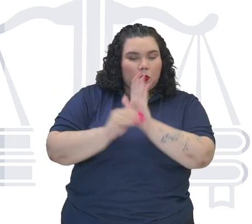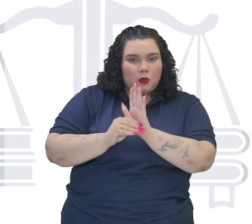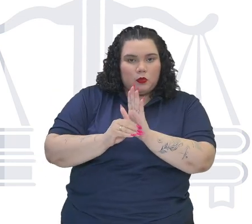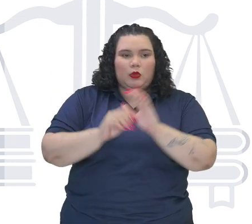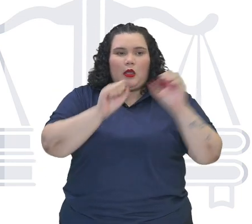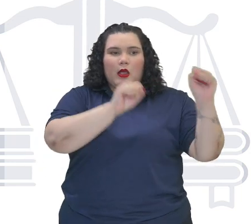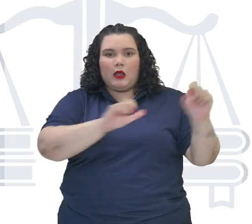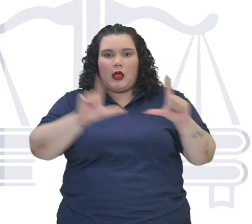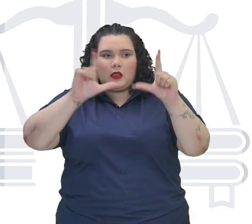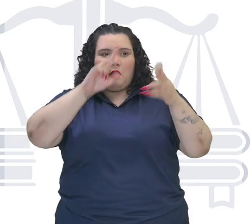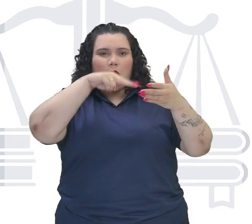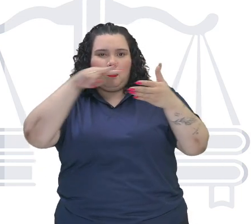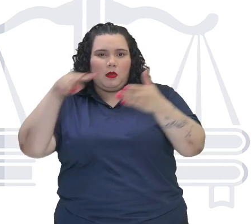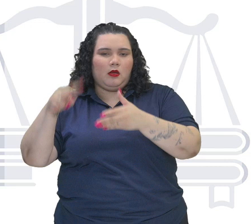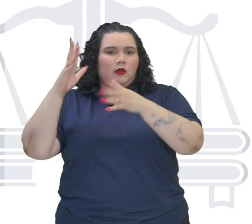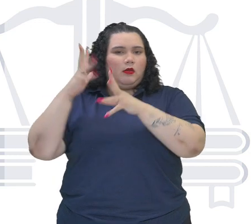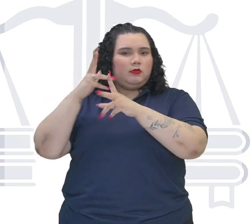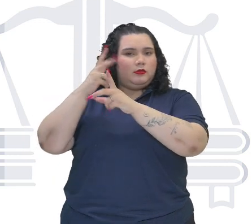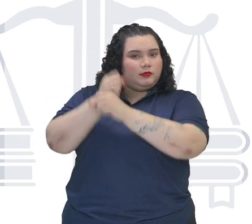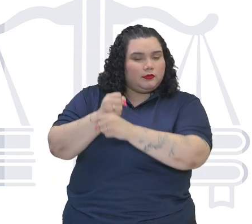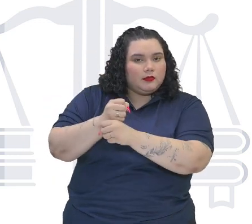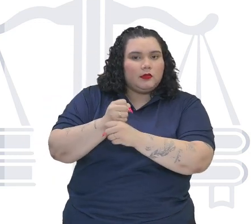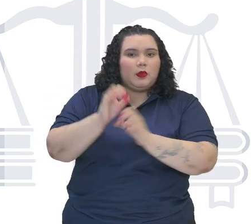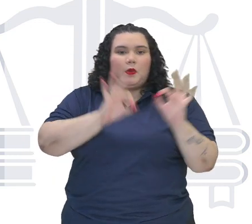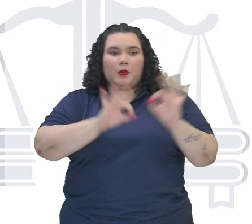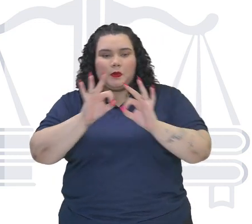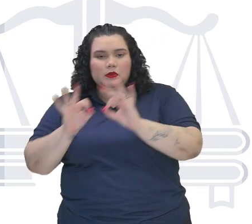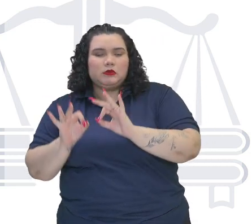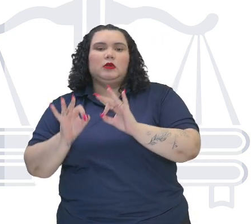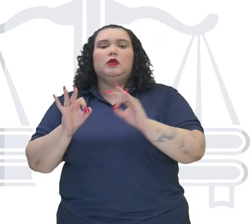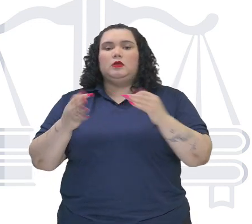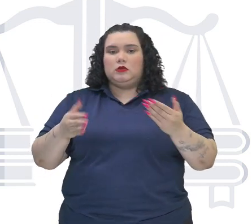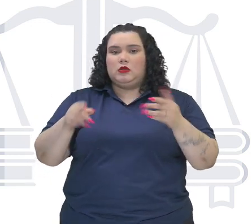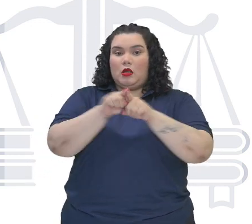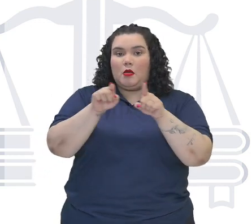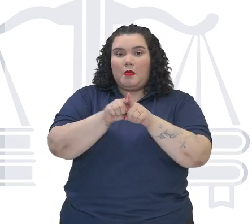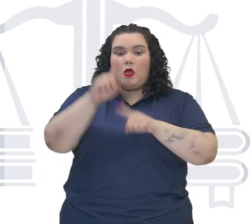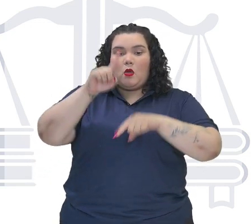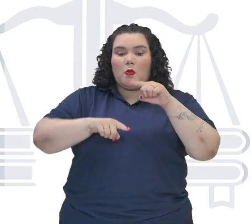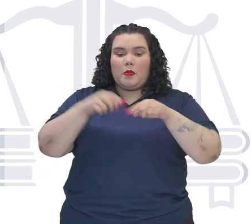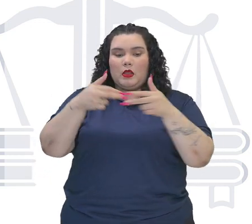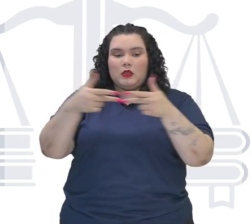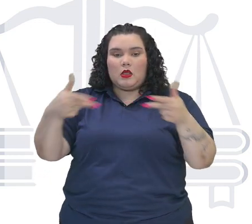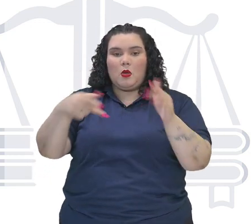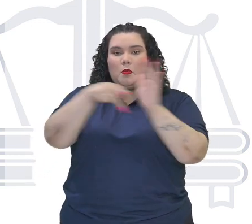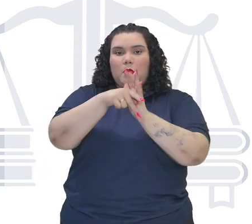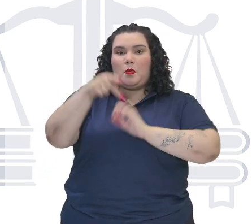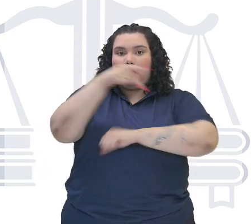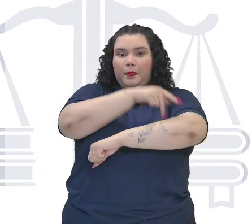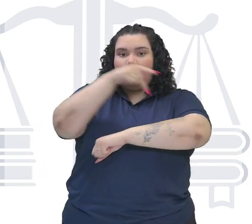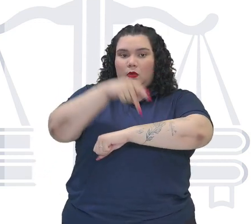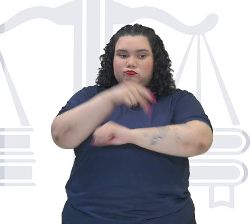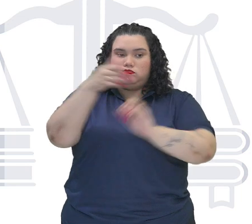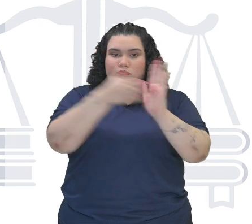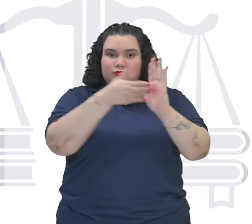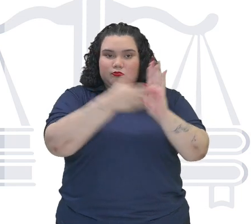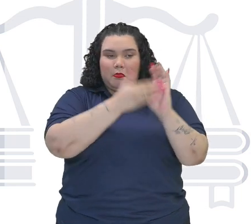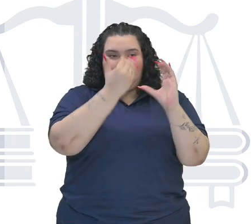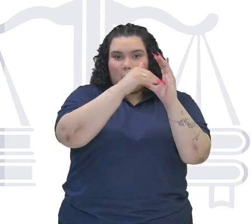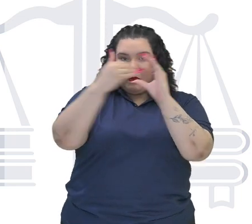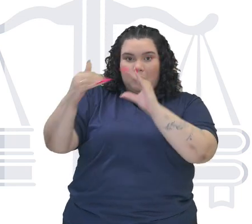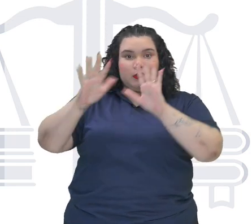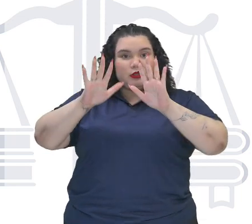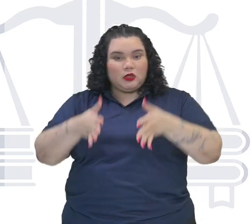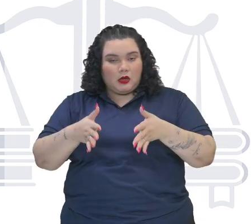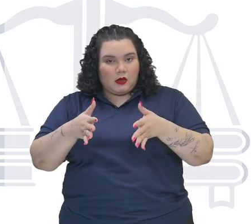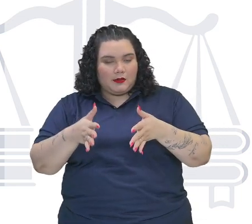o material que está enviado dentro do pacote pedagógico de apoio aos nossos estudantes. E dentro dessas ações, no momento em que os nossos estudantes